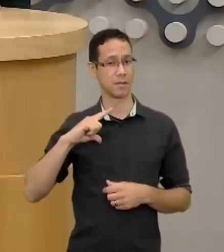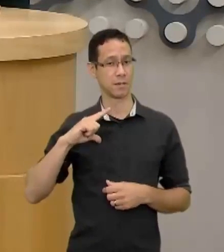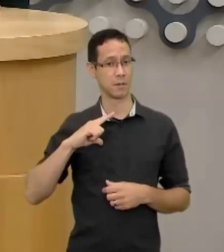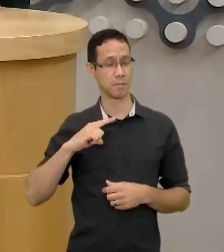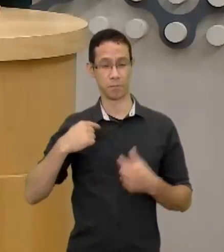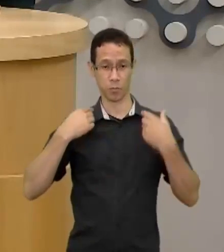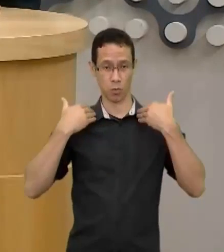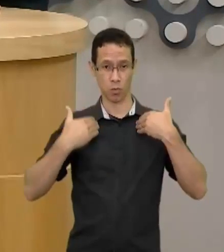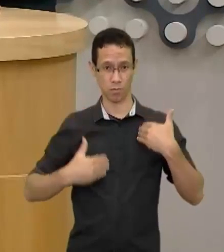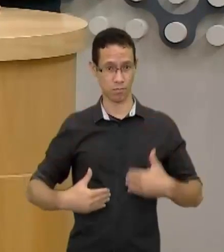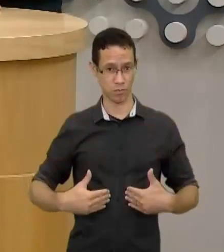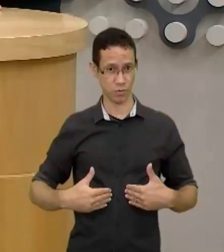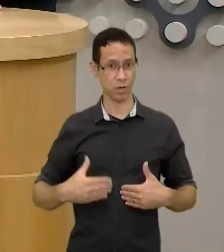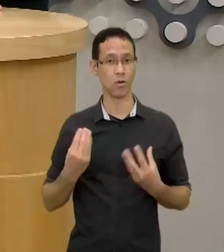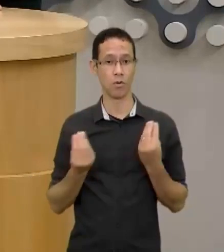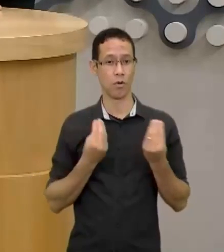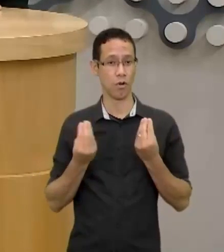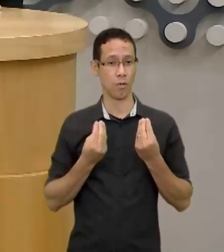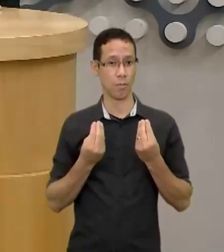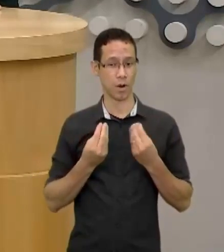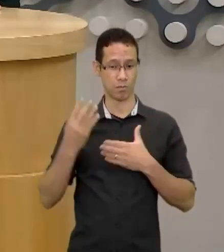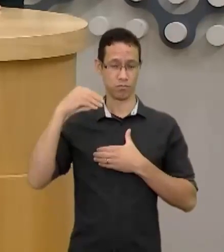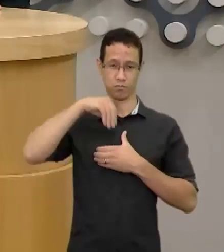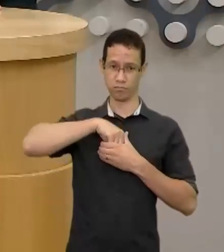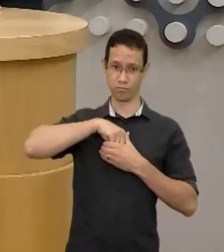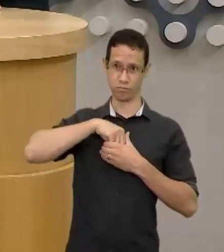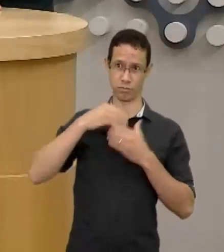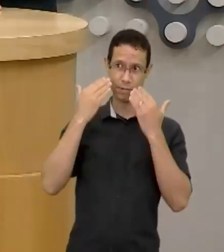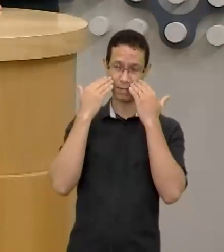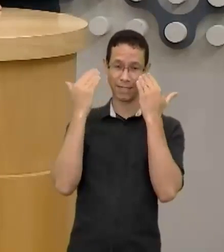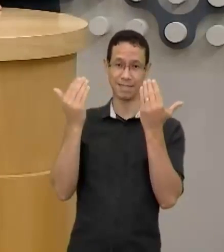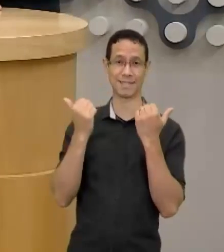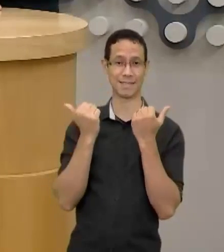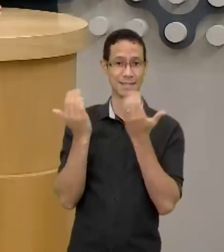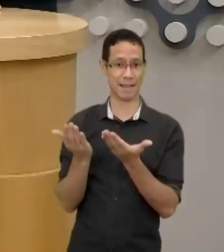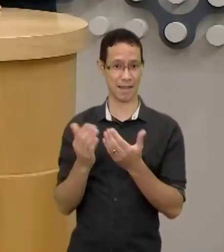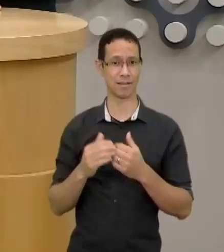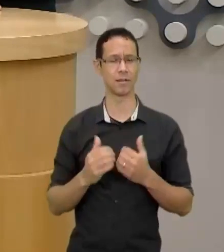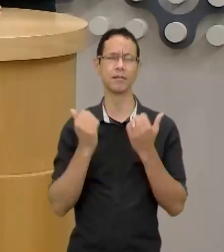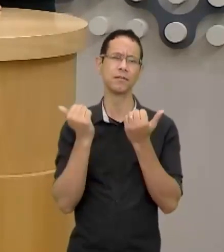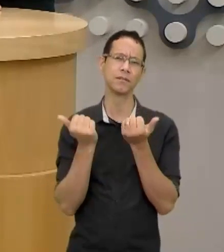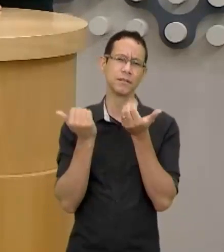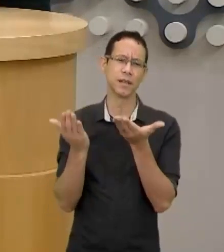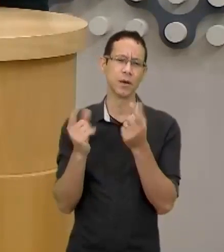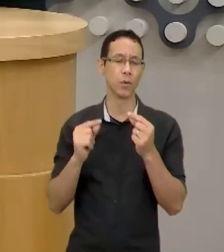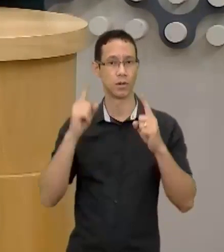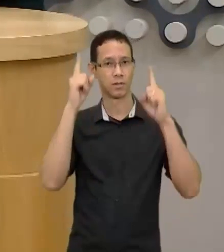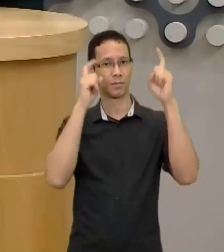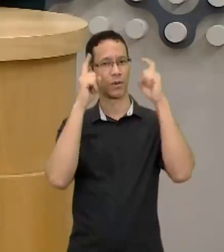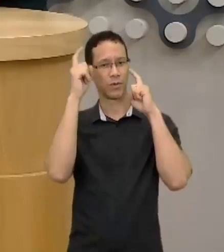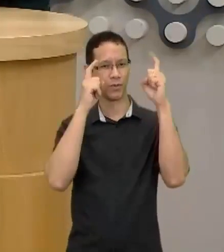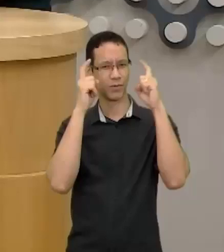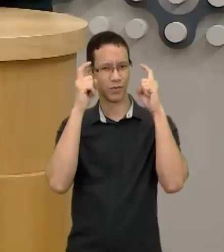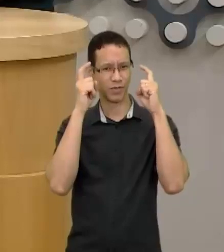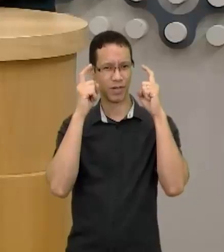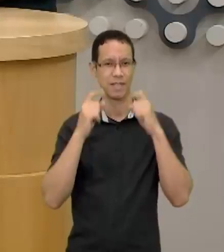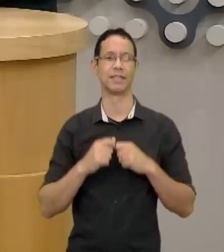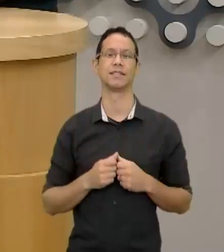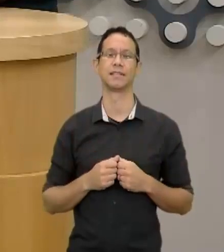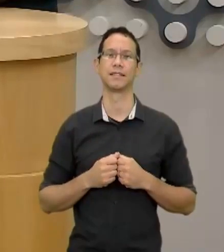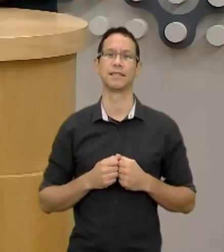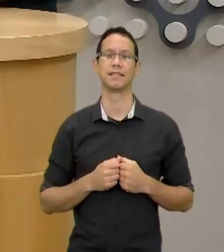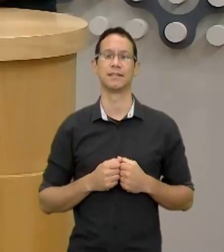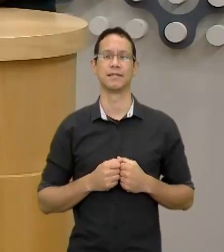o nosso corpo, ele é feito internamente e externamente. Então, externamente são expressões,